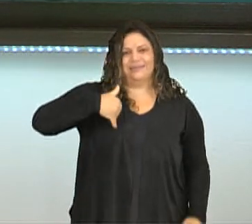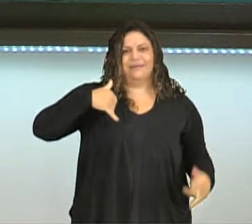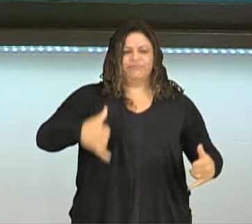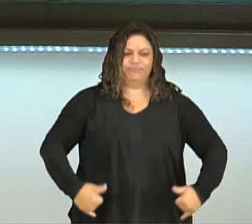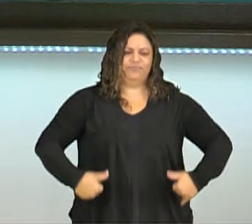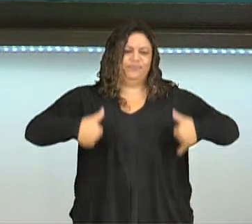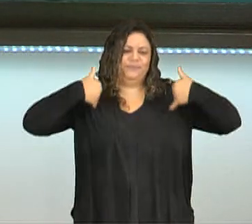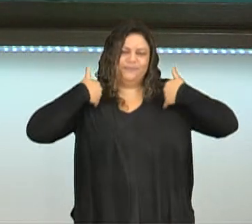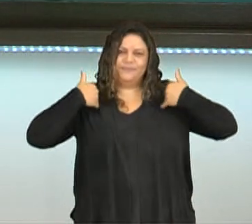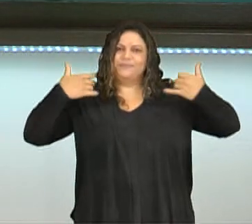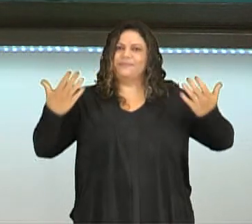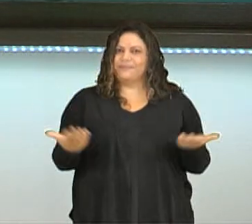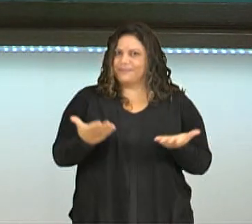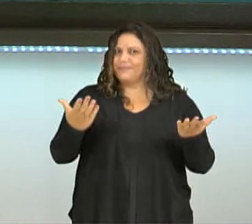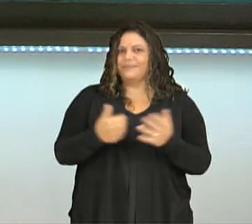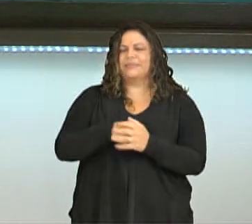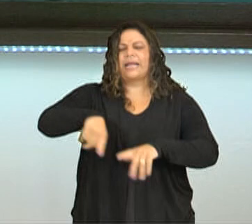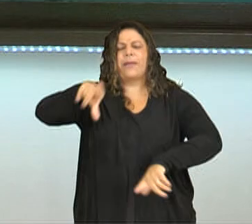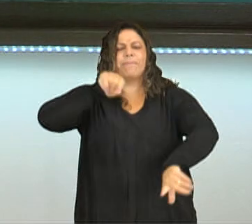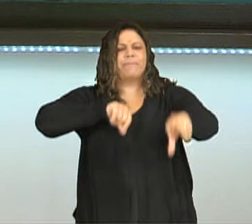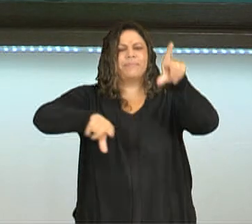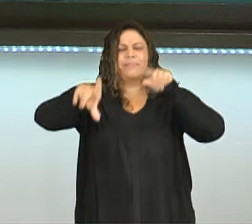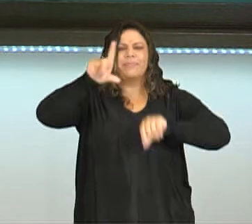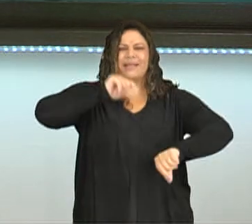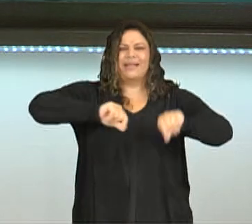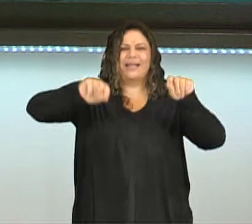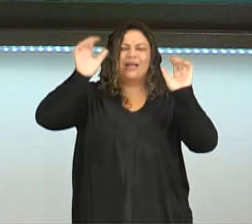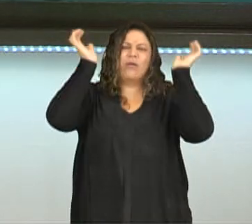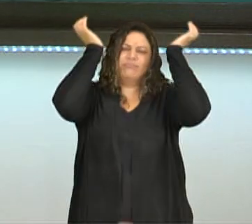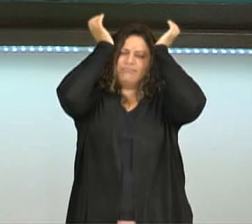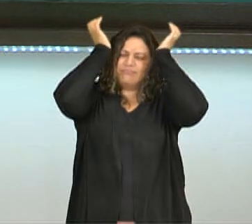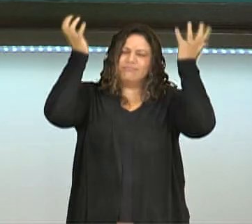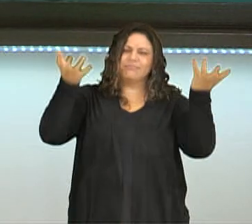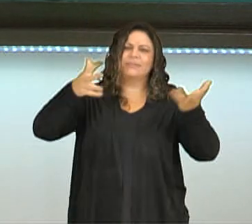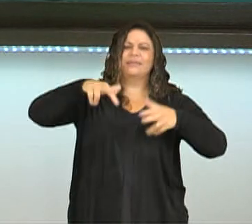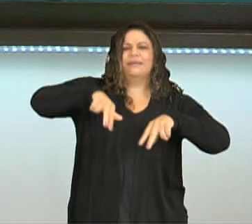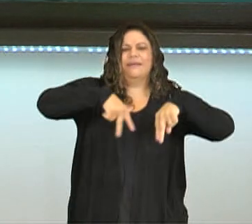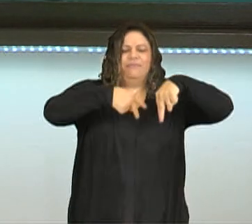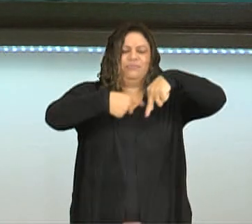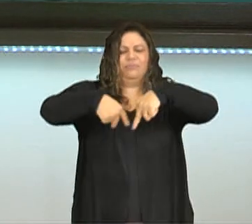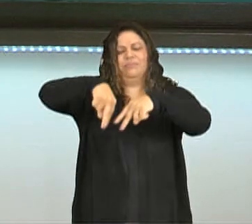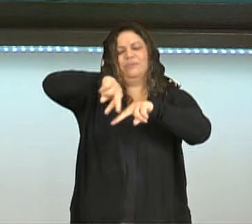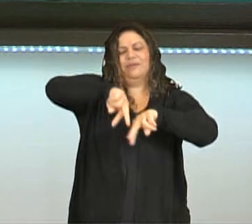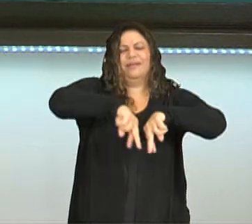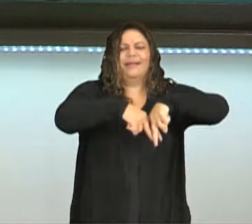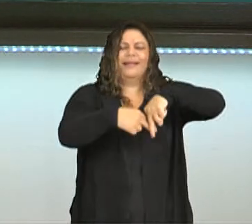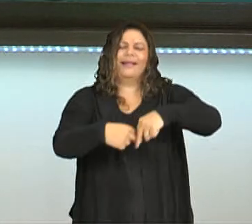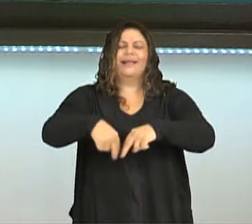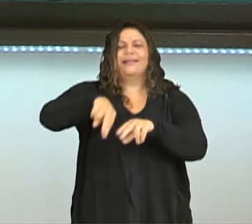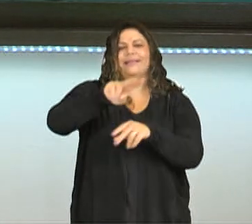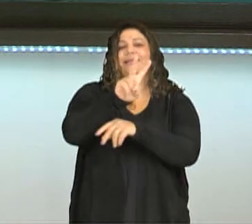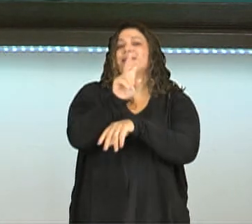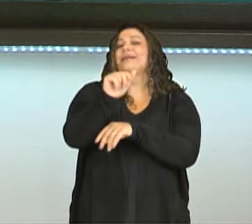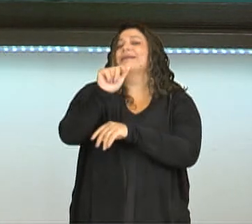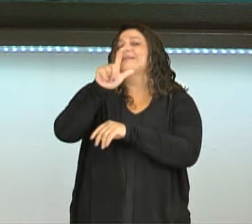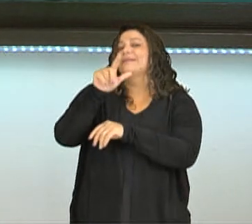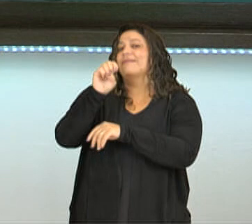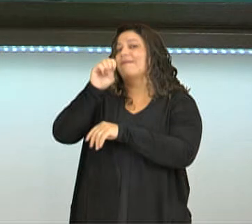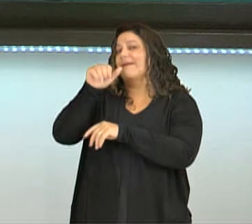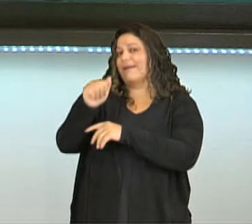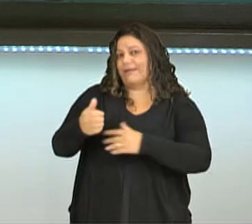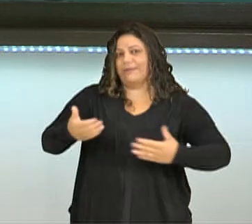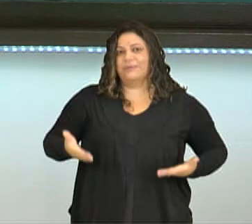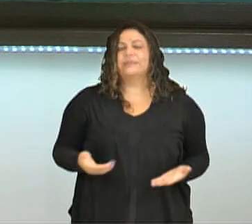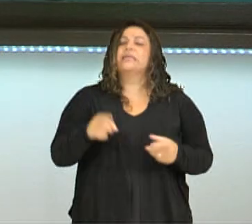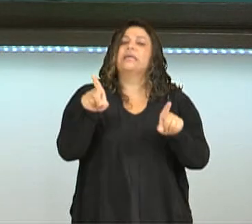aniversariante escolhe o seu príncipe, o seu par e dança essa valsa de 15 anos. Ela também é muito comum